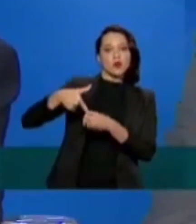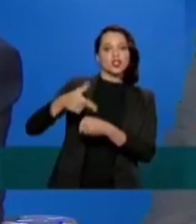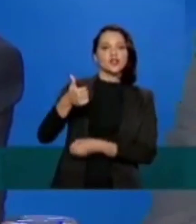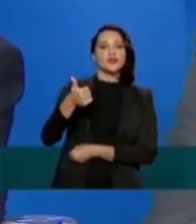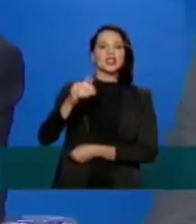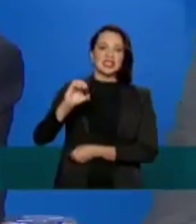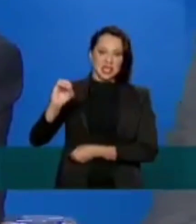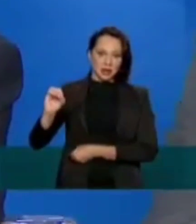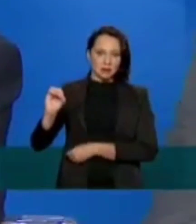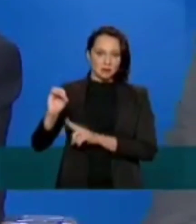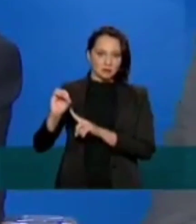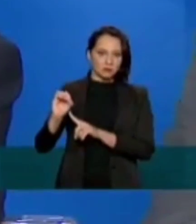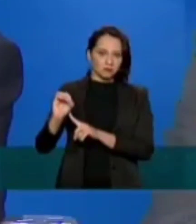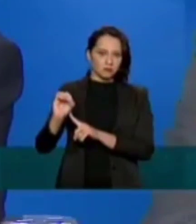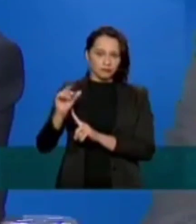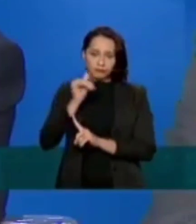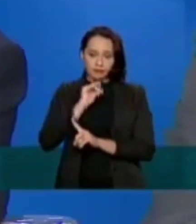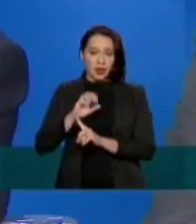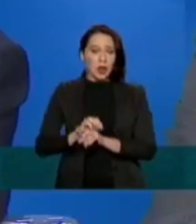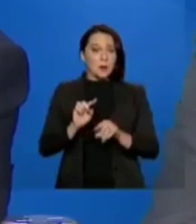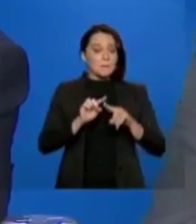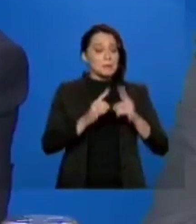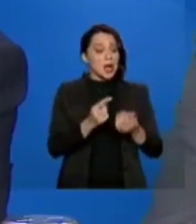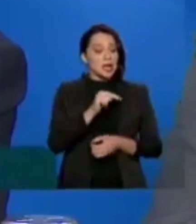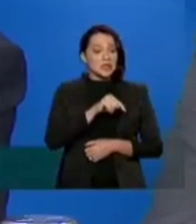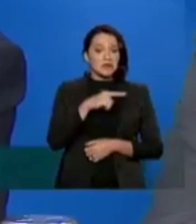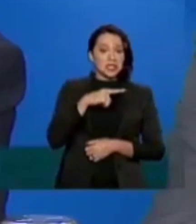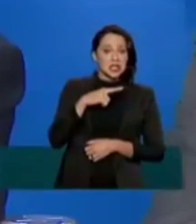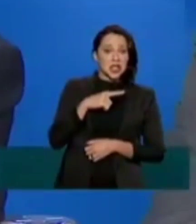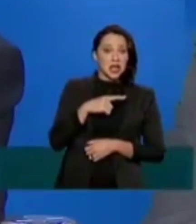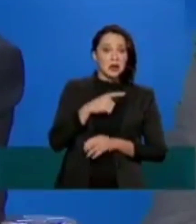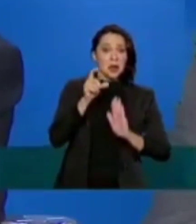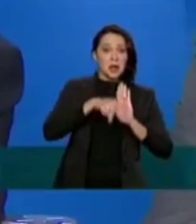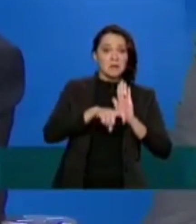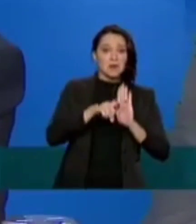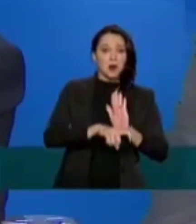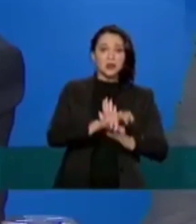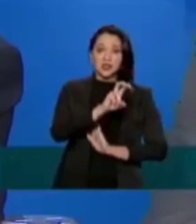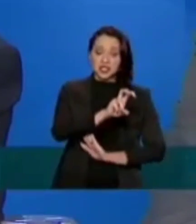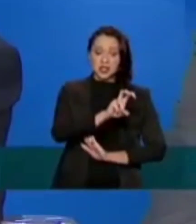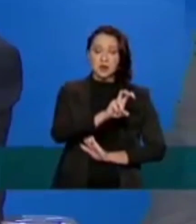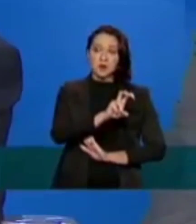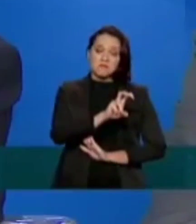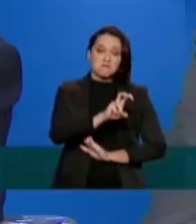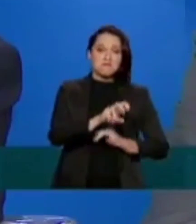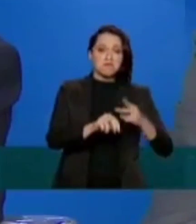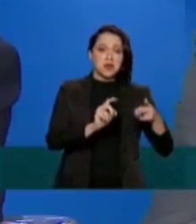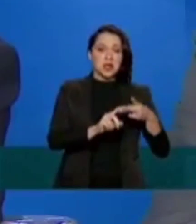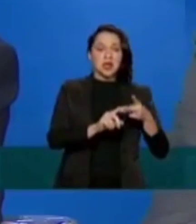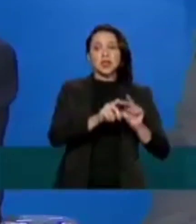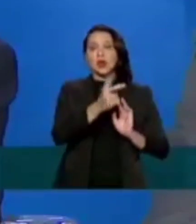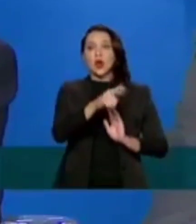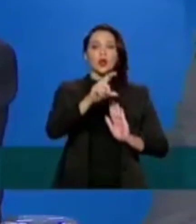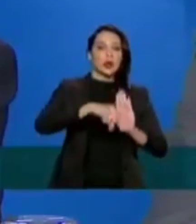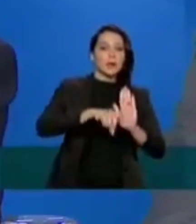100, mas você tem um imposto federal de 5 e um